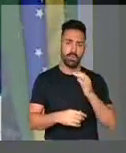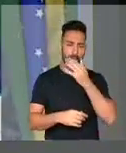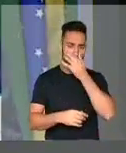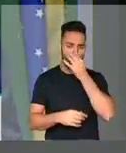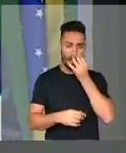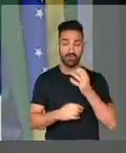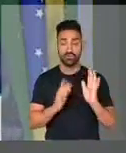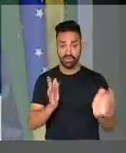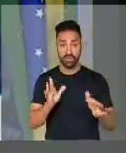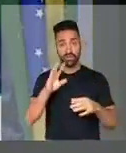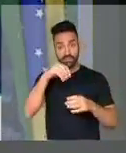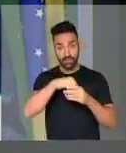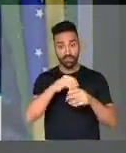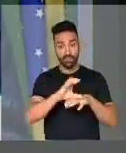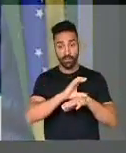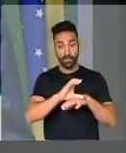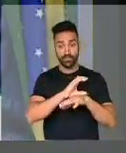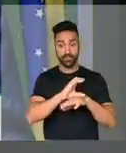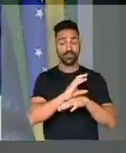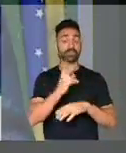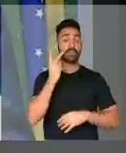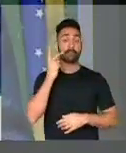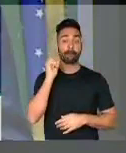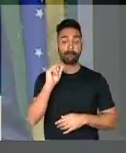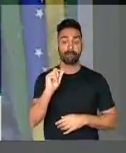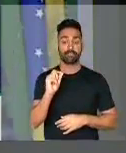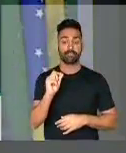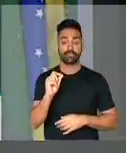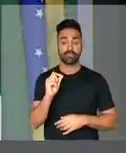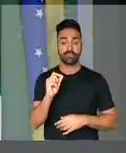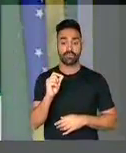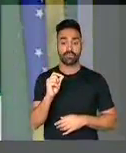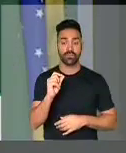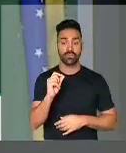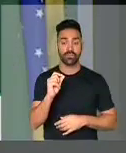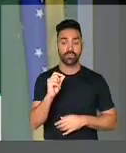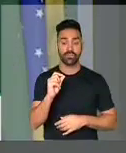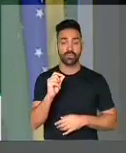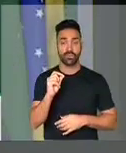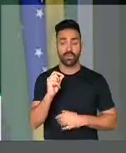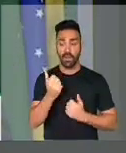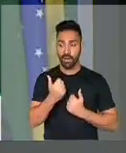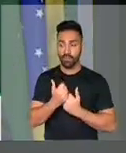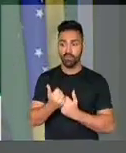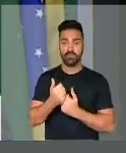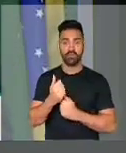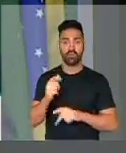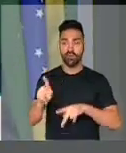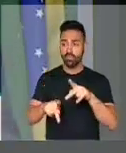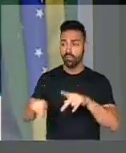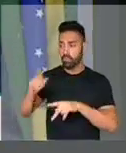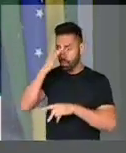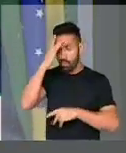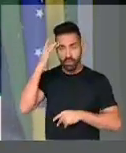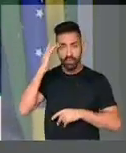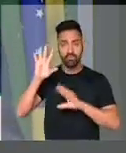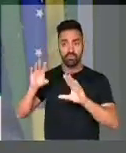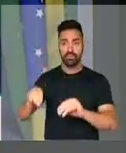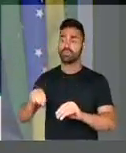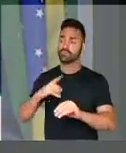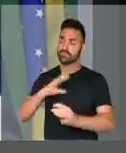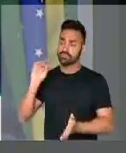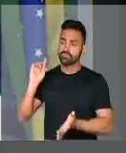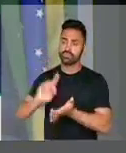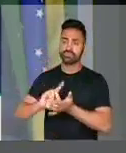mecanismos que a Constituinte criou exatamente para dar aos menos assistidos e aos menos ouvidos o direito de